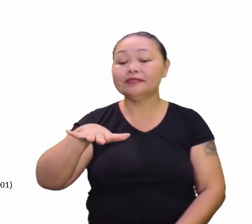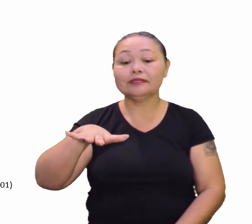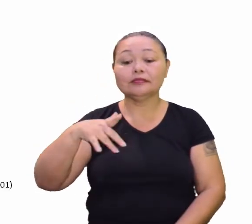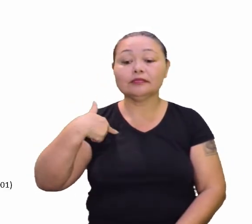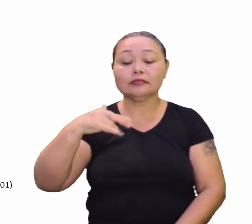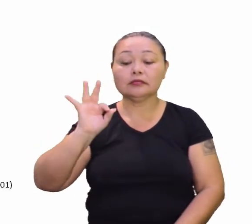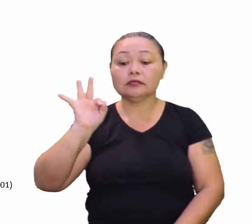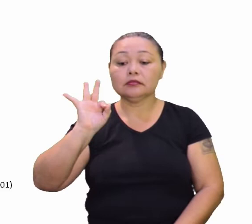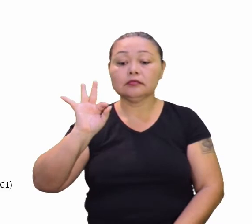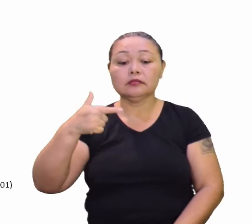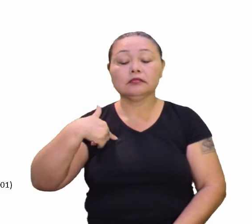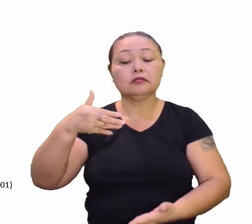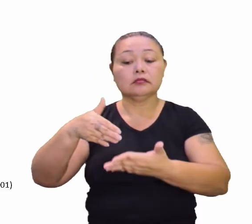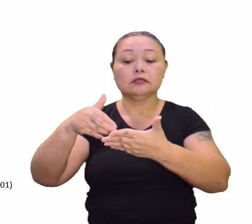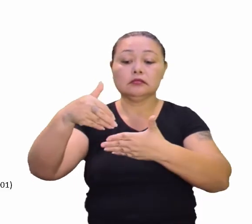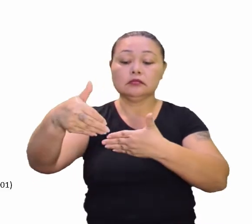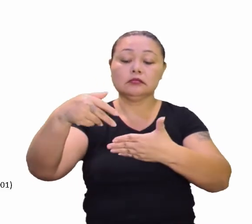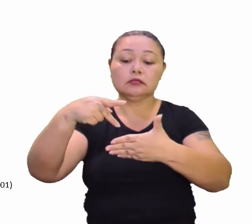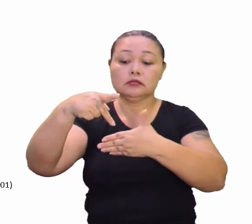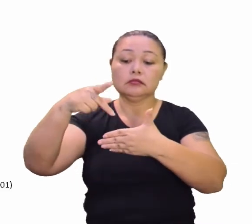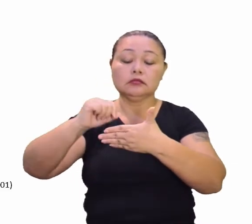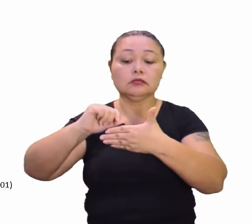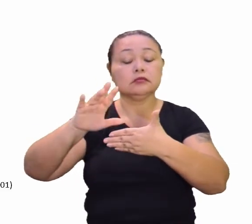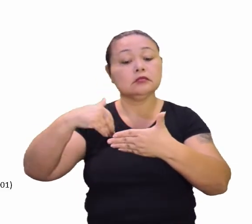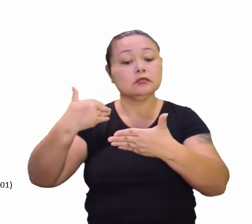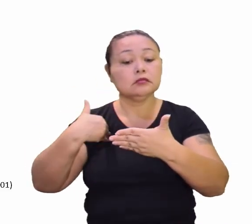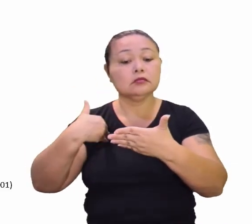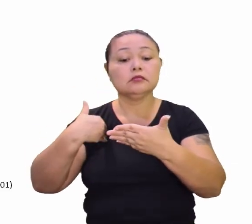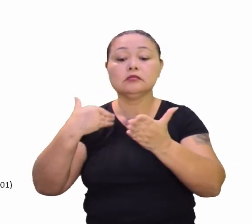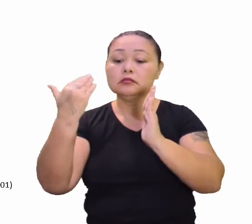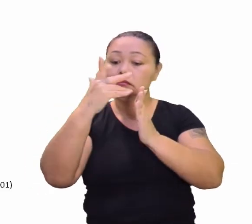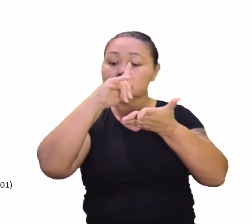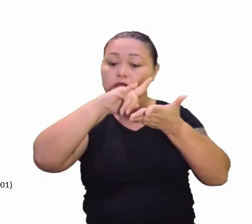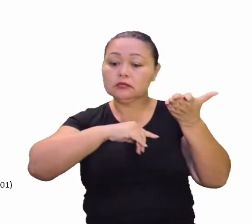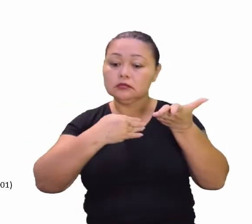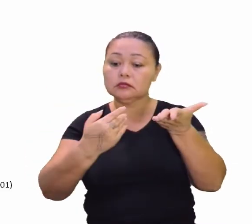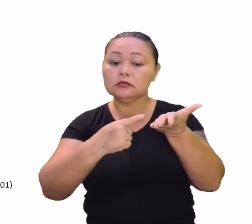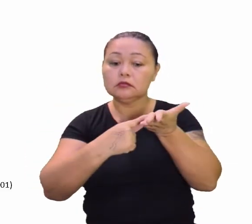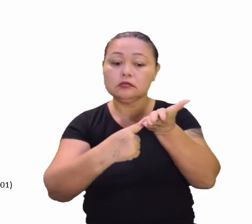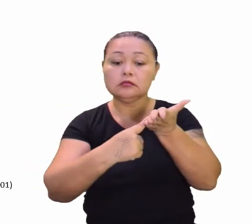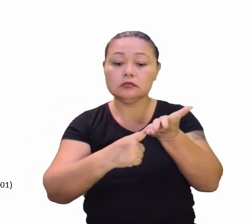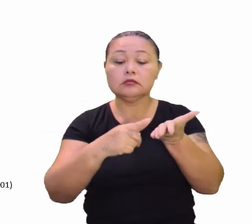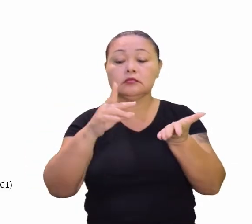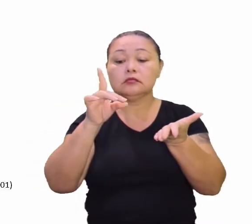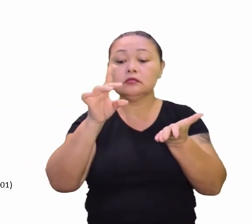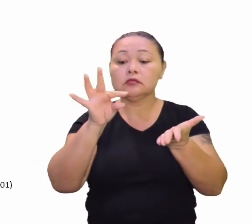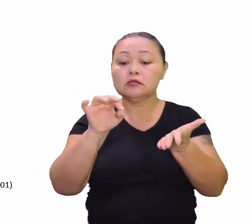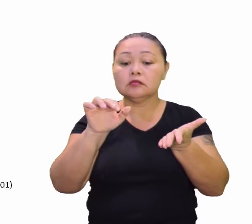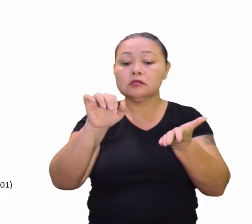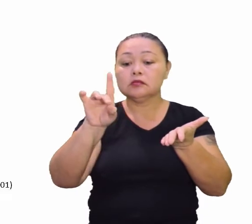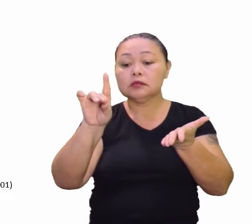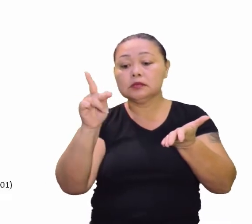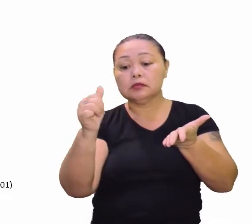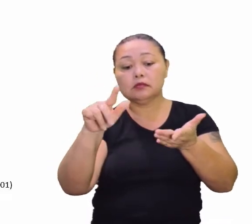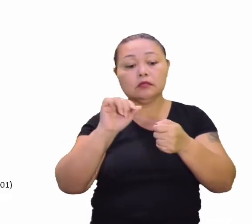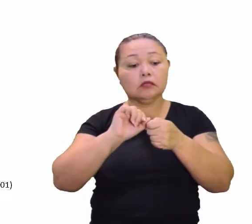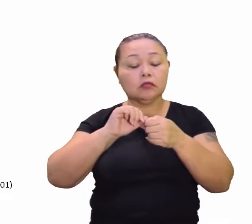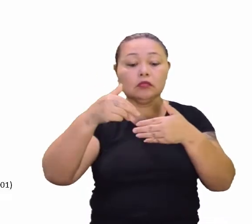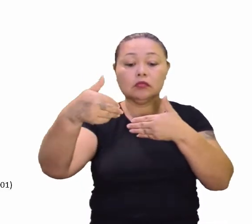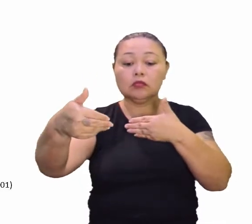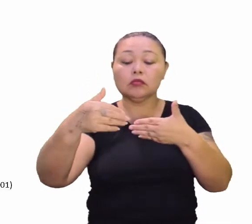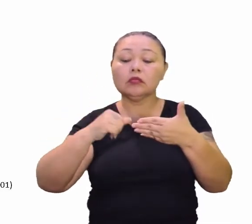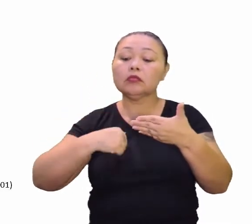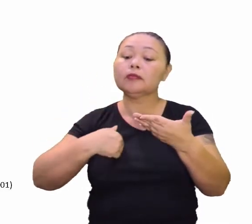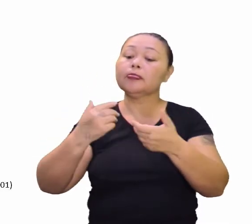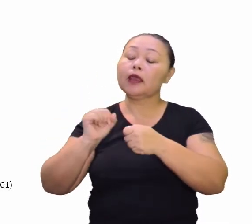razão da não definição dos limites propostos pelo Tratado de Tordesilhas, a Rondônia foi por muito tempo uma região de litígio entre